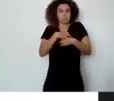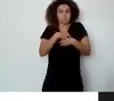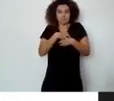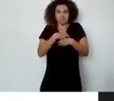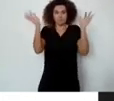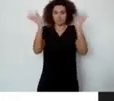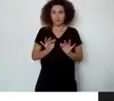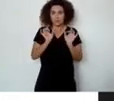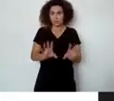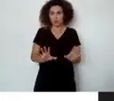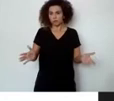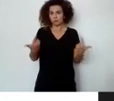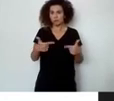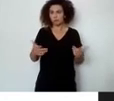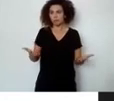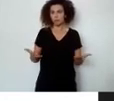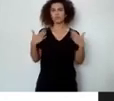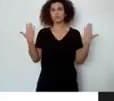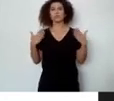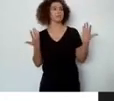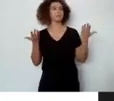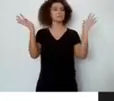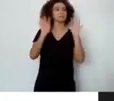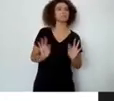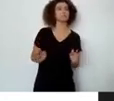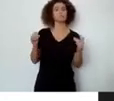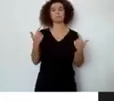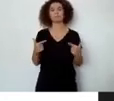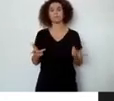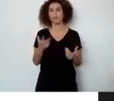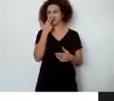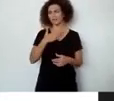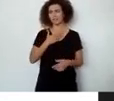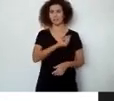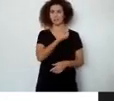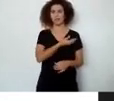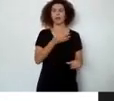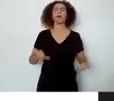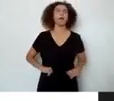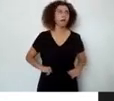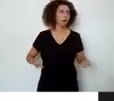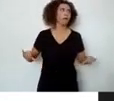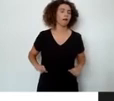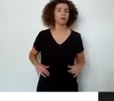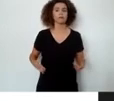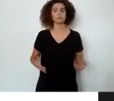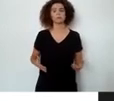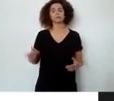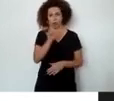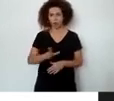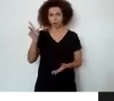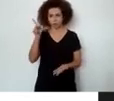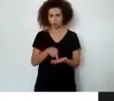Não tem esse momento de diversão entre as pessoas. Parece que a nossa vida é um constante sofrimento. Existe o racismo, realmente